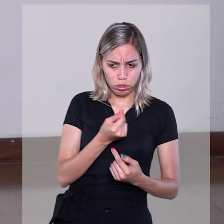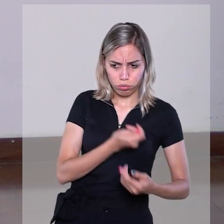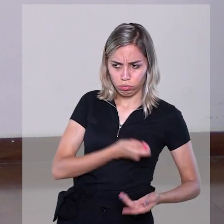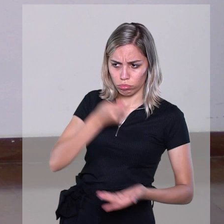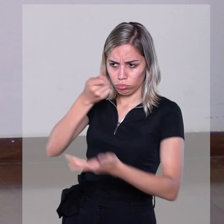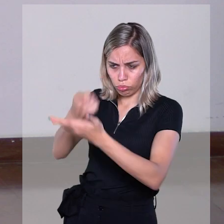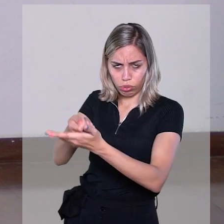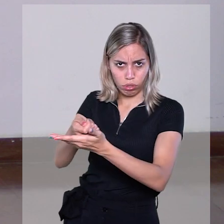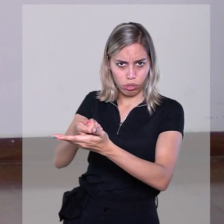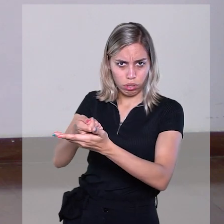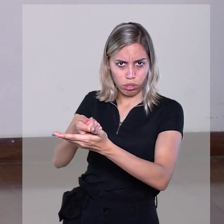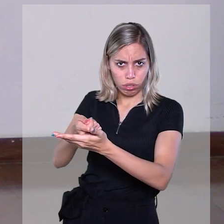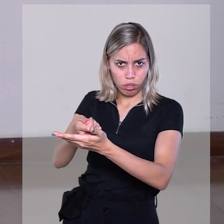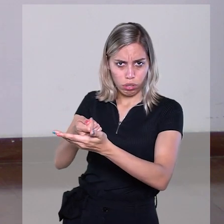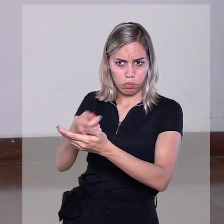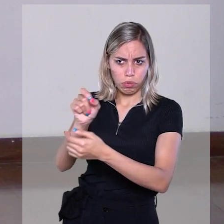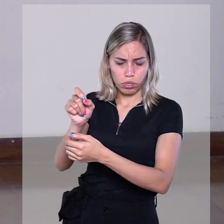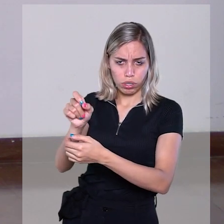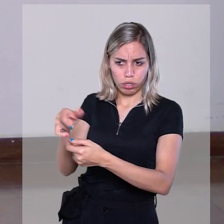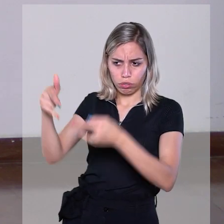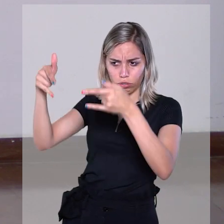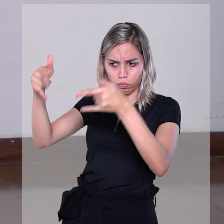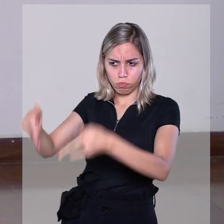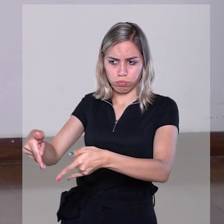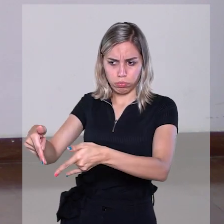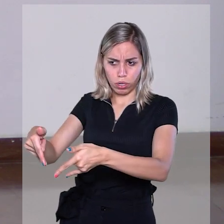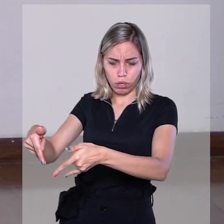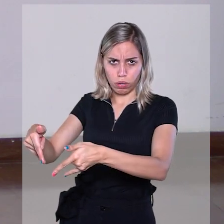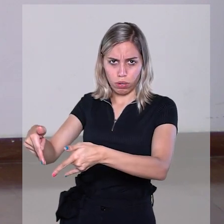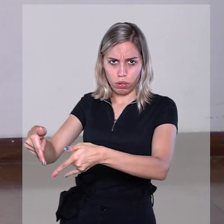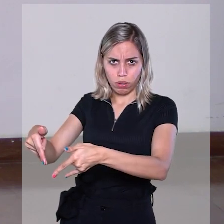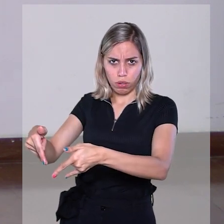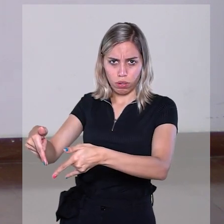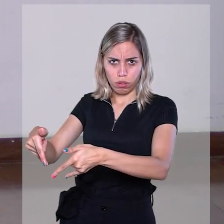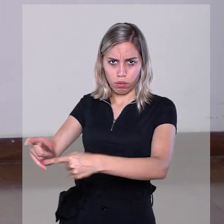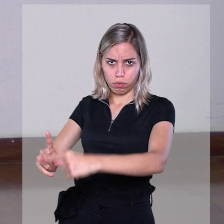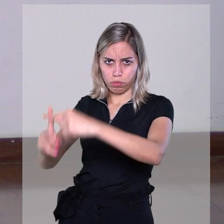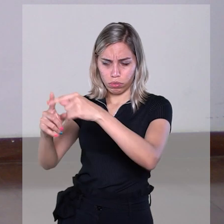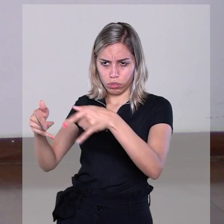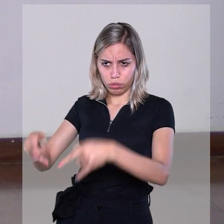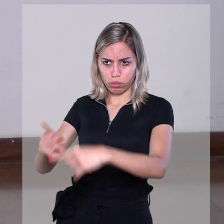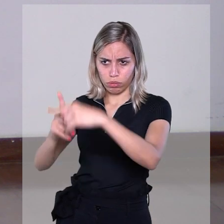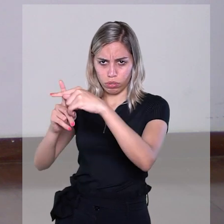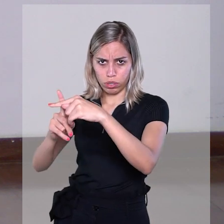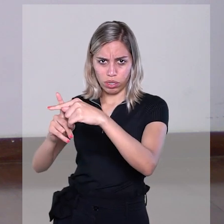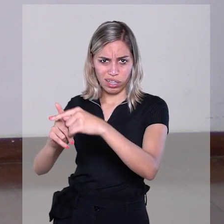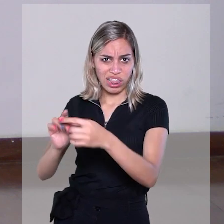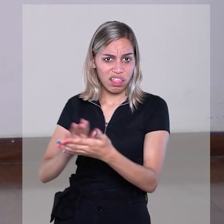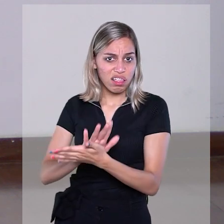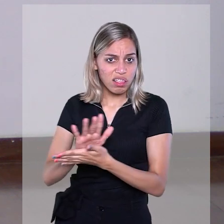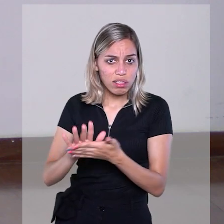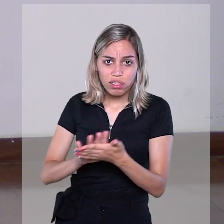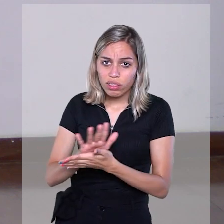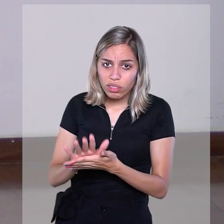para que seu enterro pudesse ser feito com dignidade. Quer dizer, o corpo dele embarcado num trem de carga para o